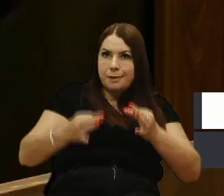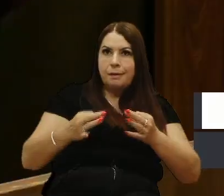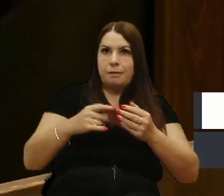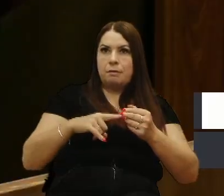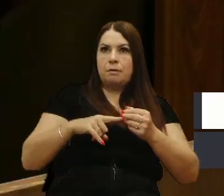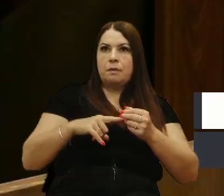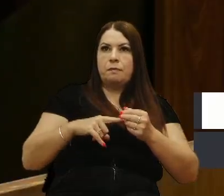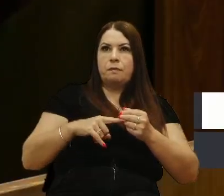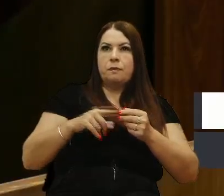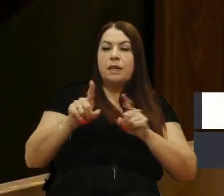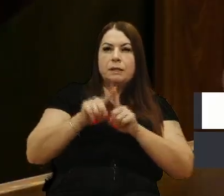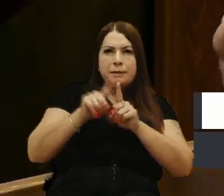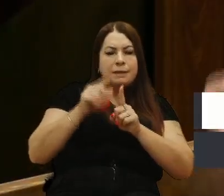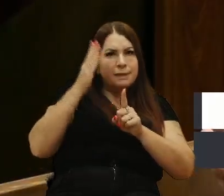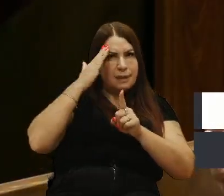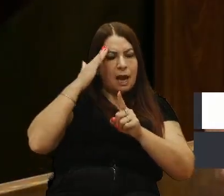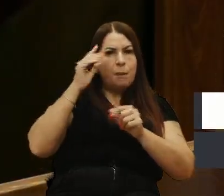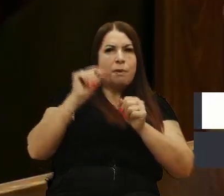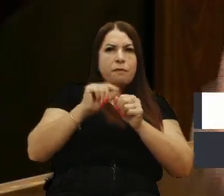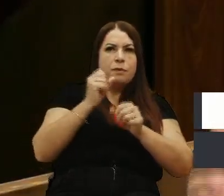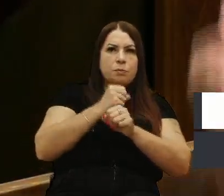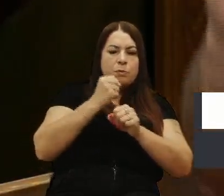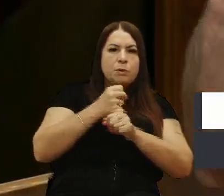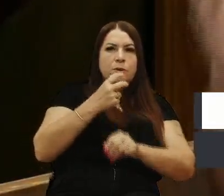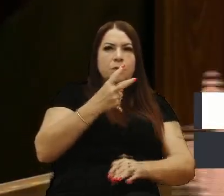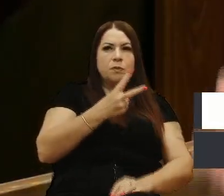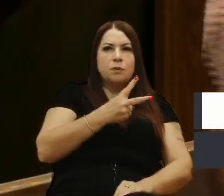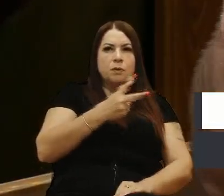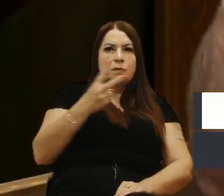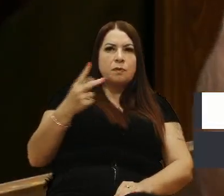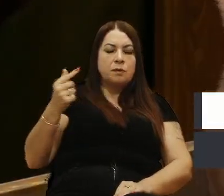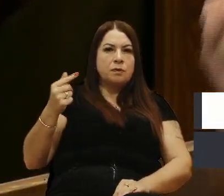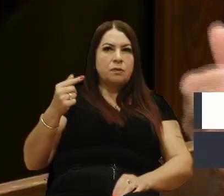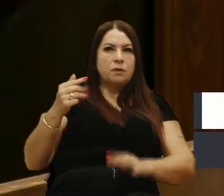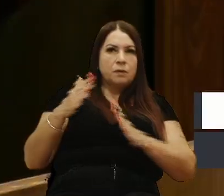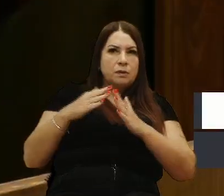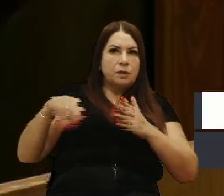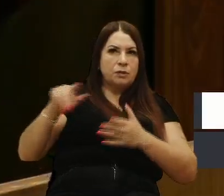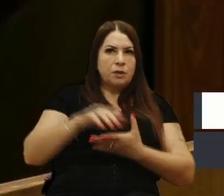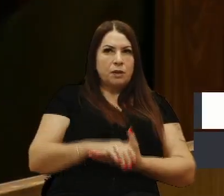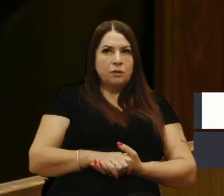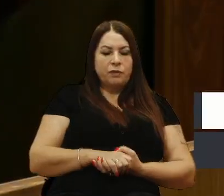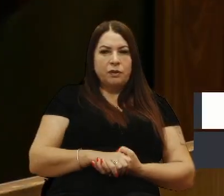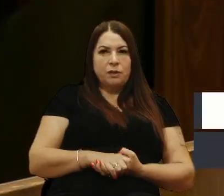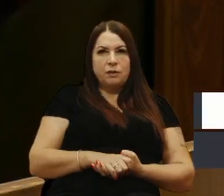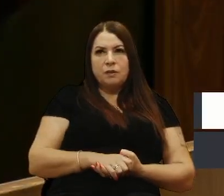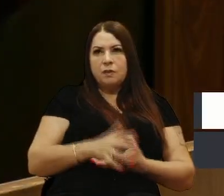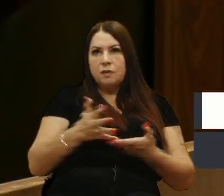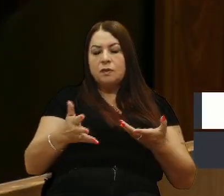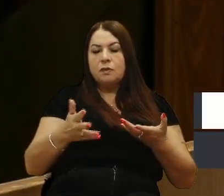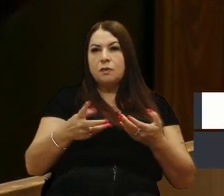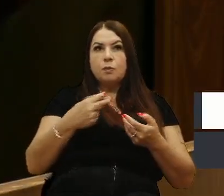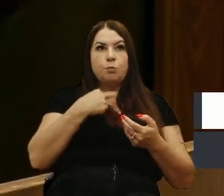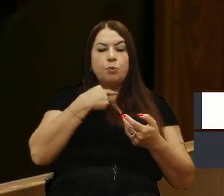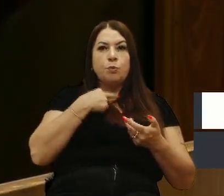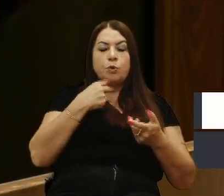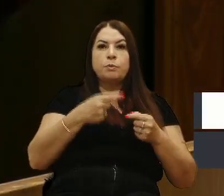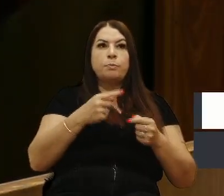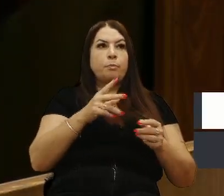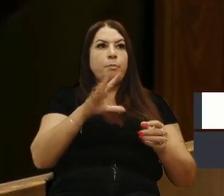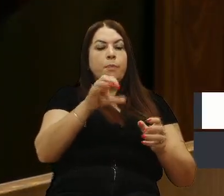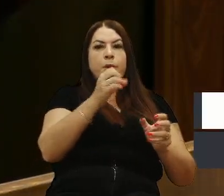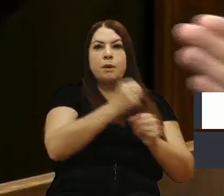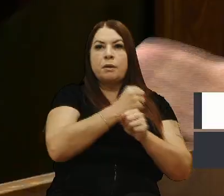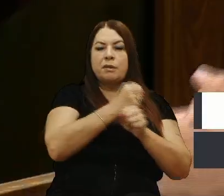tem expertise para realizar uma obra de 227 casas. Eu não posso pegar uma